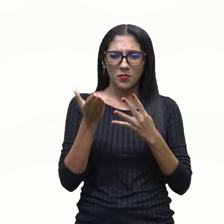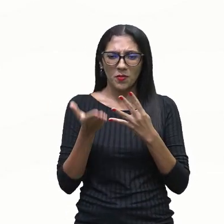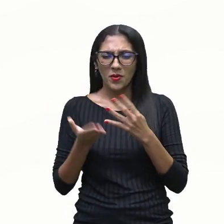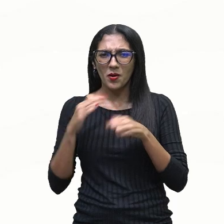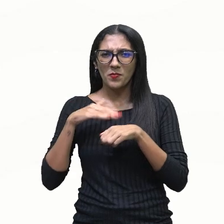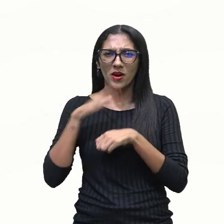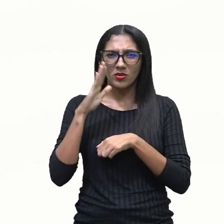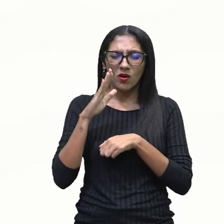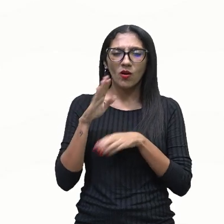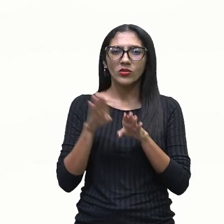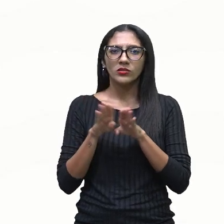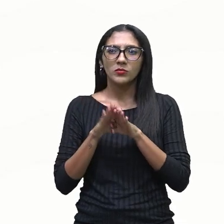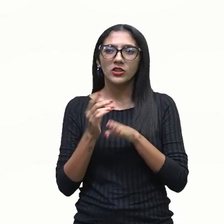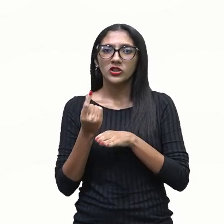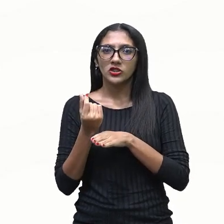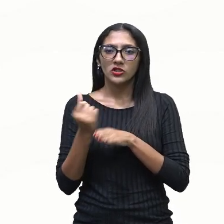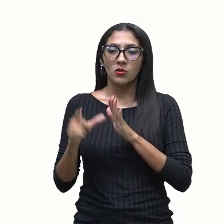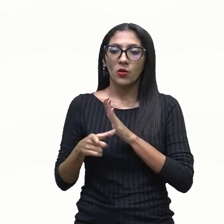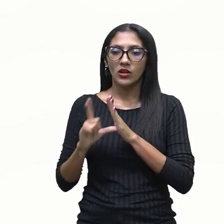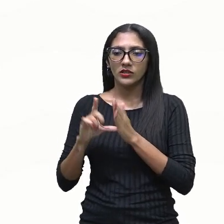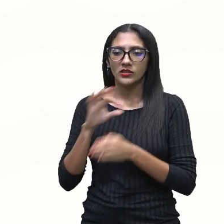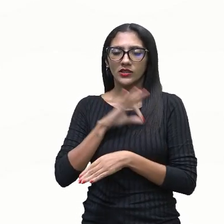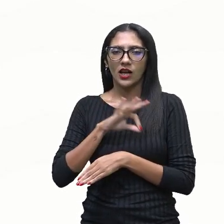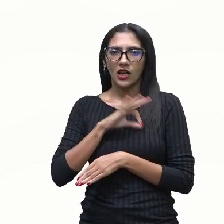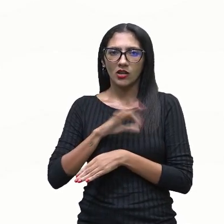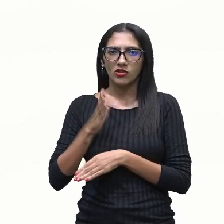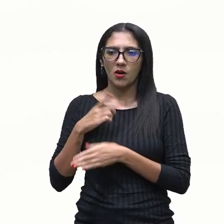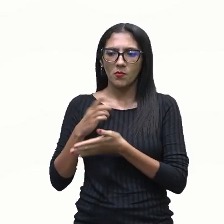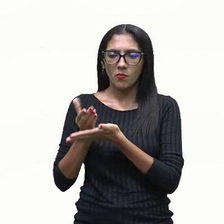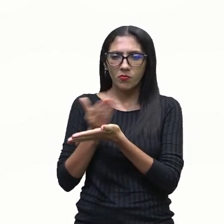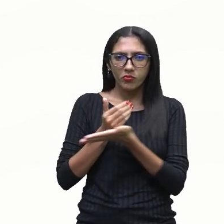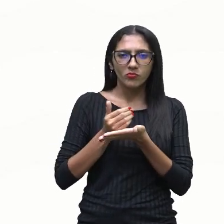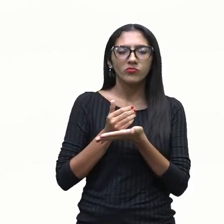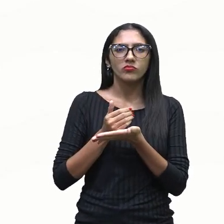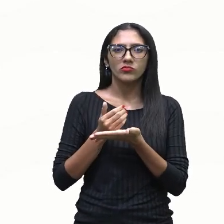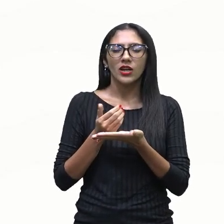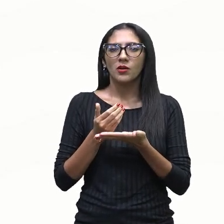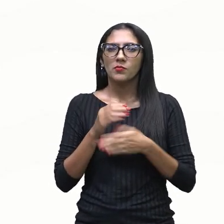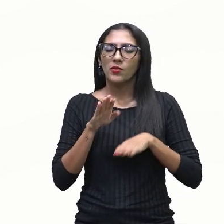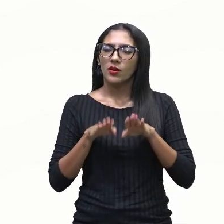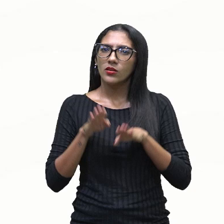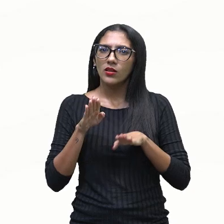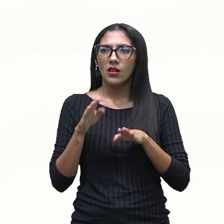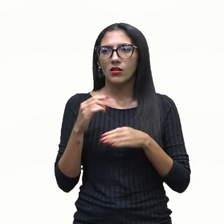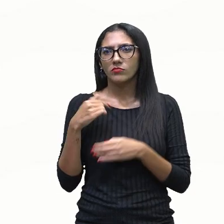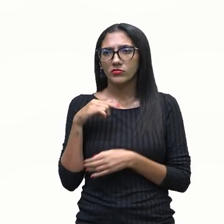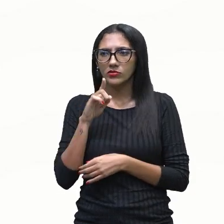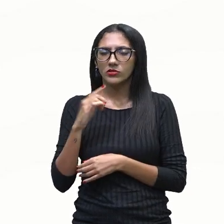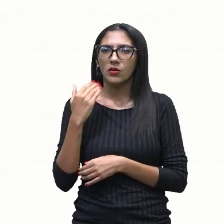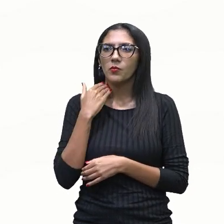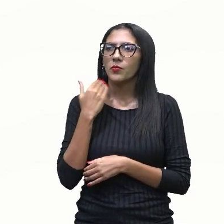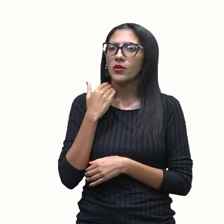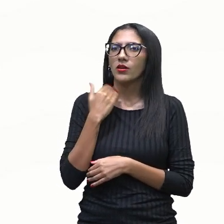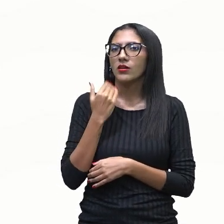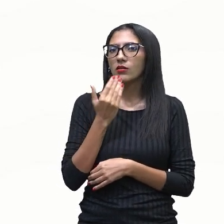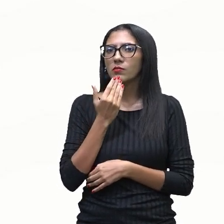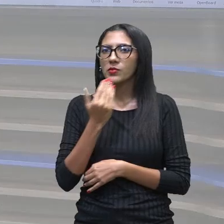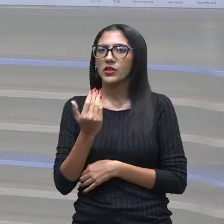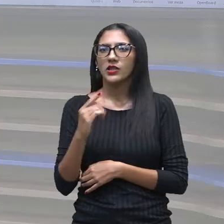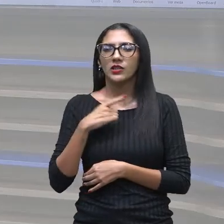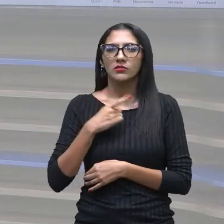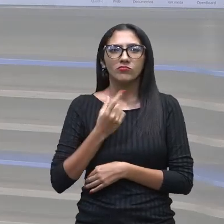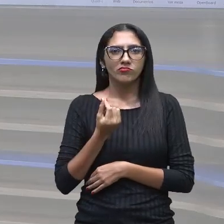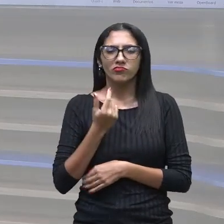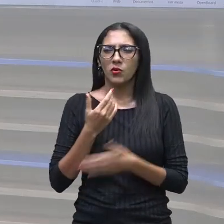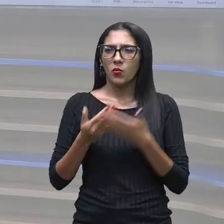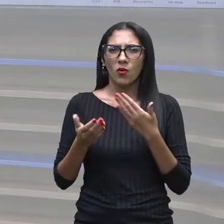já descontado em folha, mas você não pode, de repente, chegar em um banco, né, uma financiadora, e solicitar